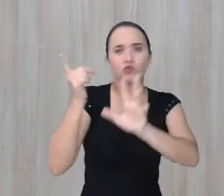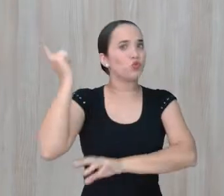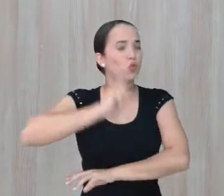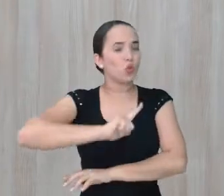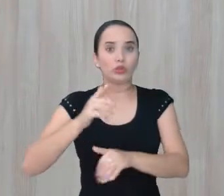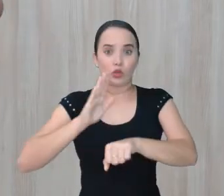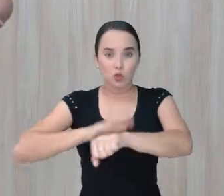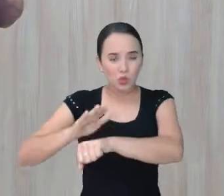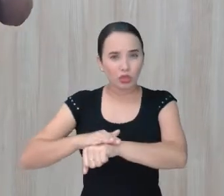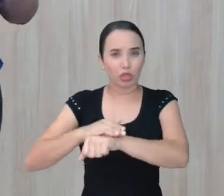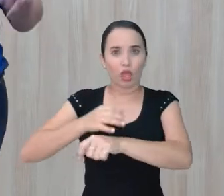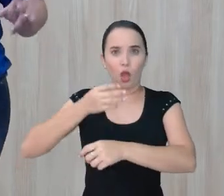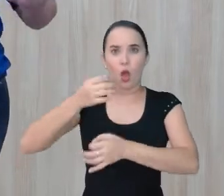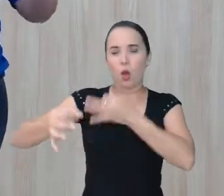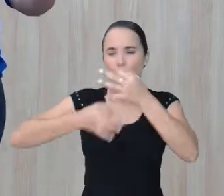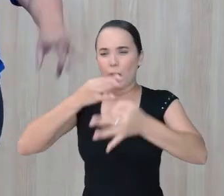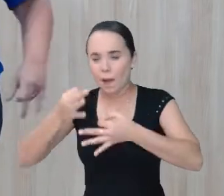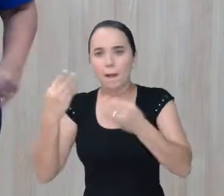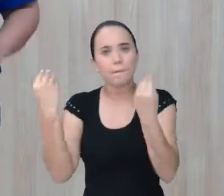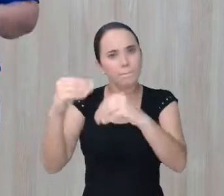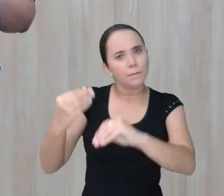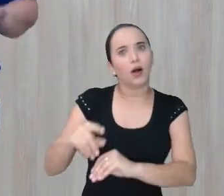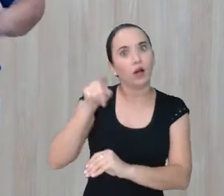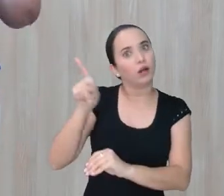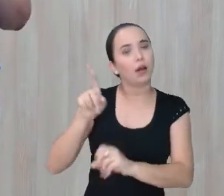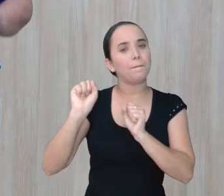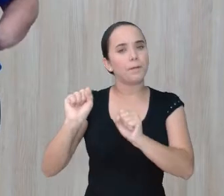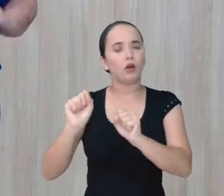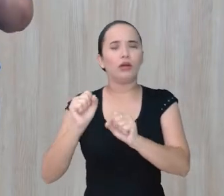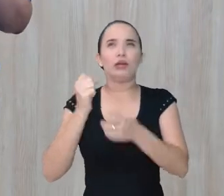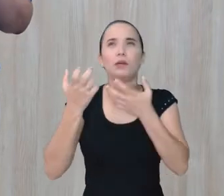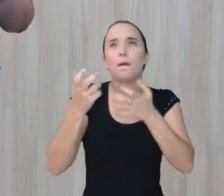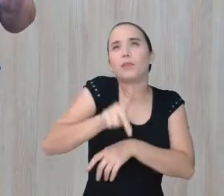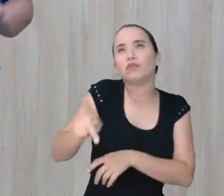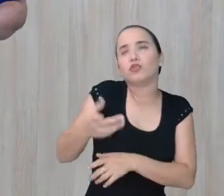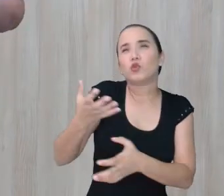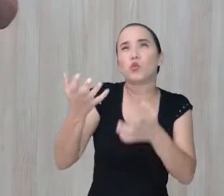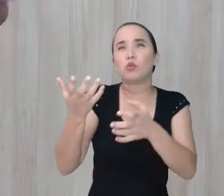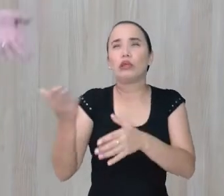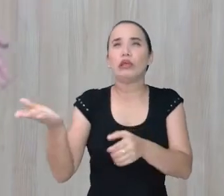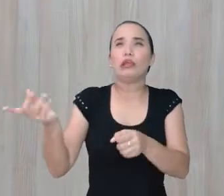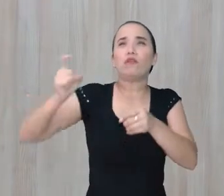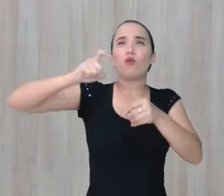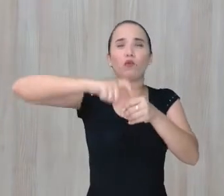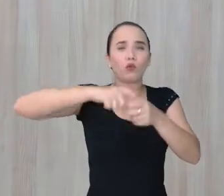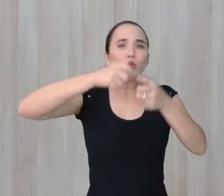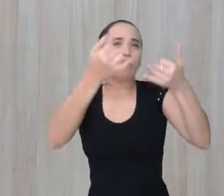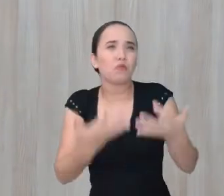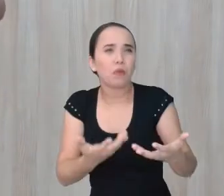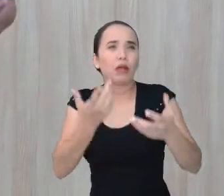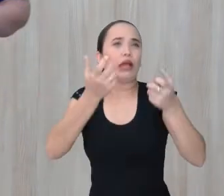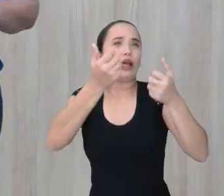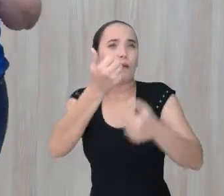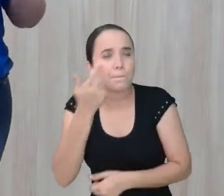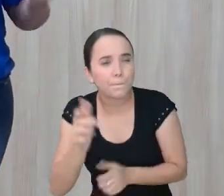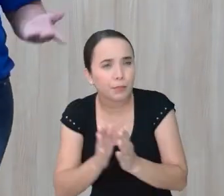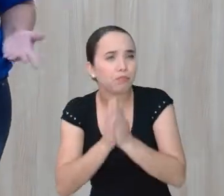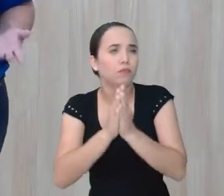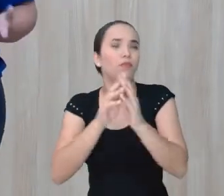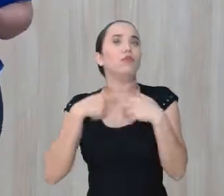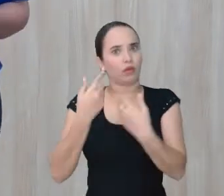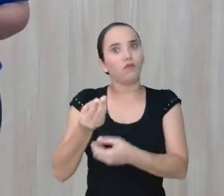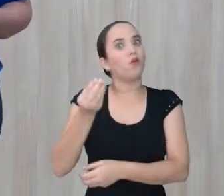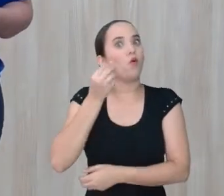hora, deixa lá, professora, queria que a senhora retomasse na próxima aula essa parte aqui e diz qual é a parte, que eu vou ver